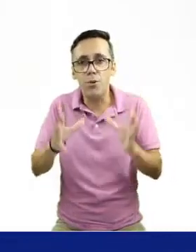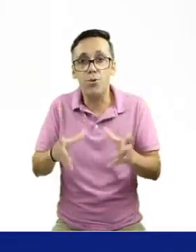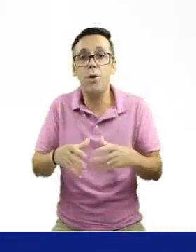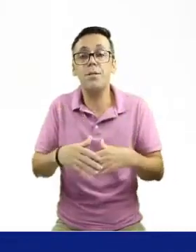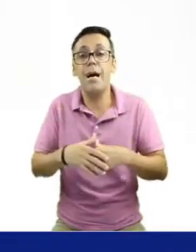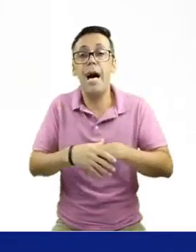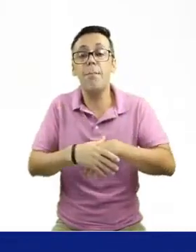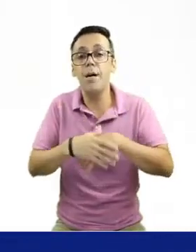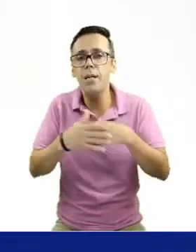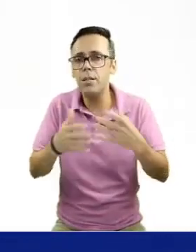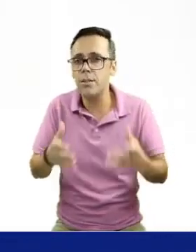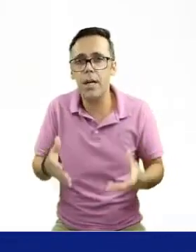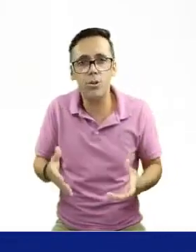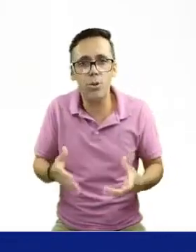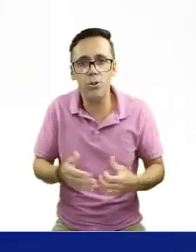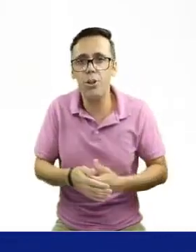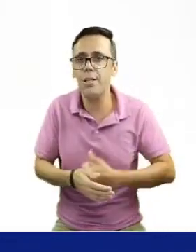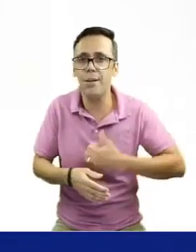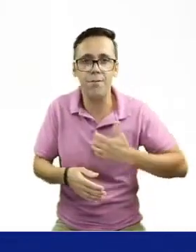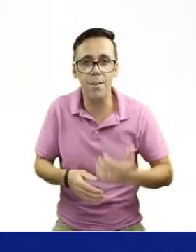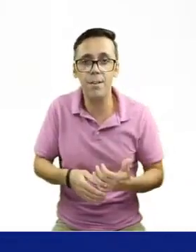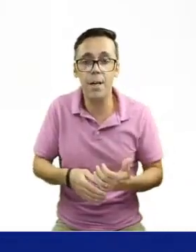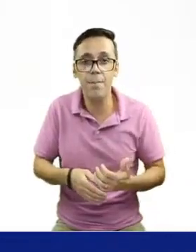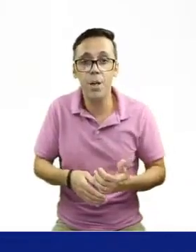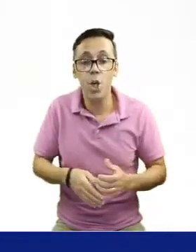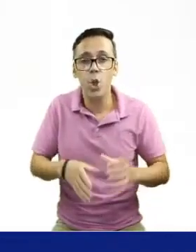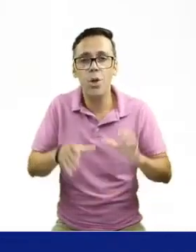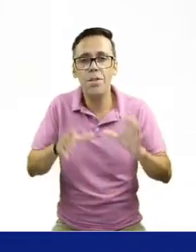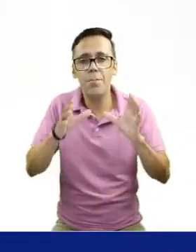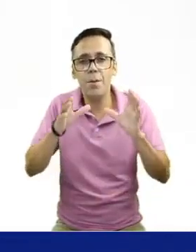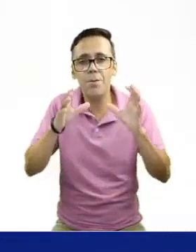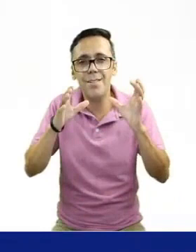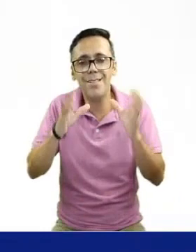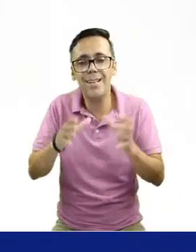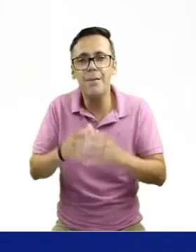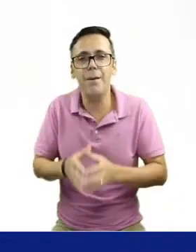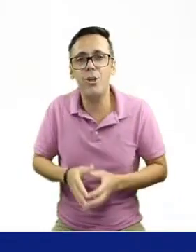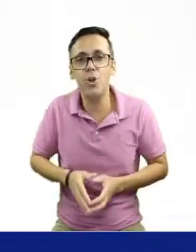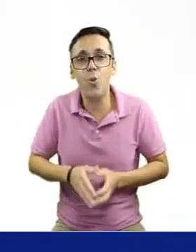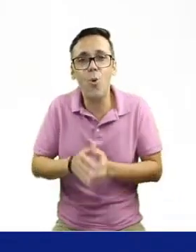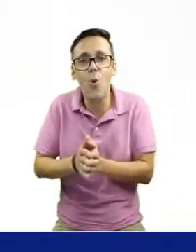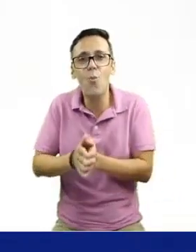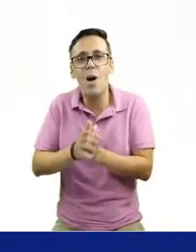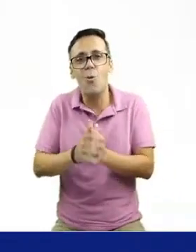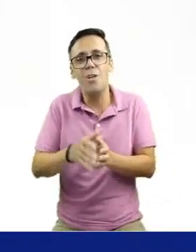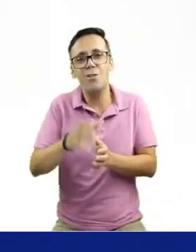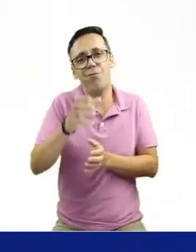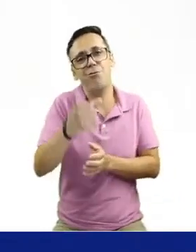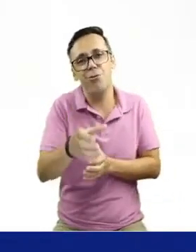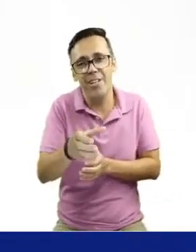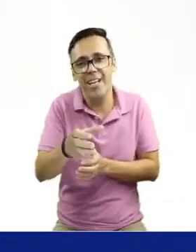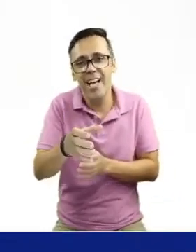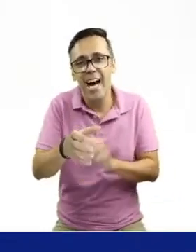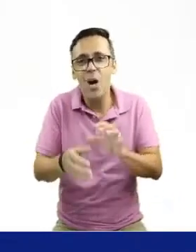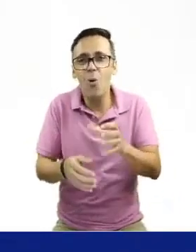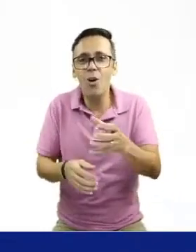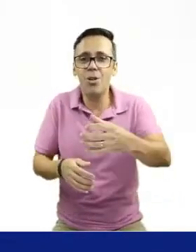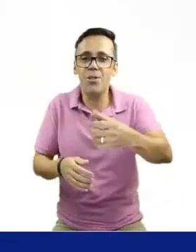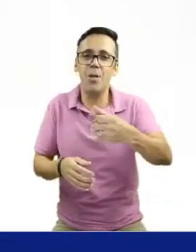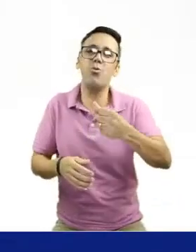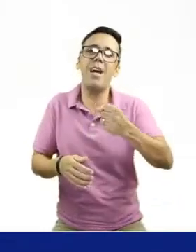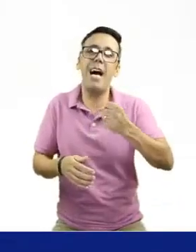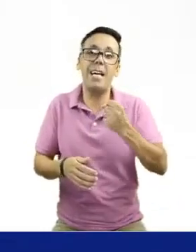Nós somos professores amantes da radiologia e da Física não sabemos exatamente com uma coisa funciona